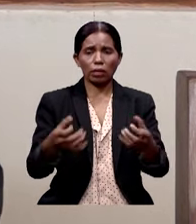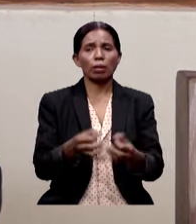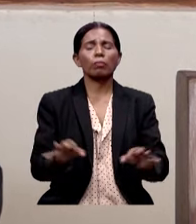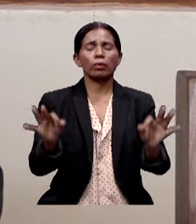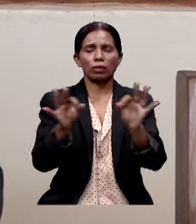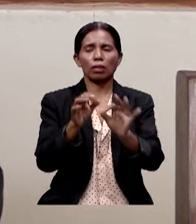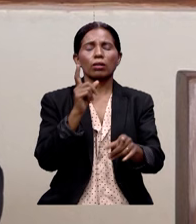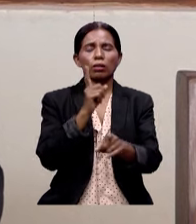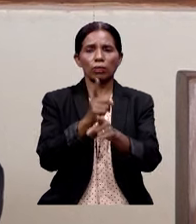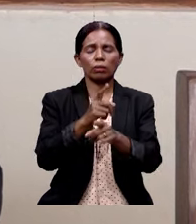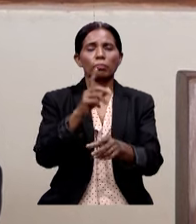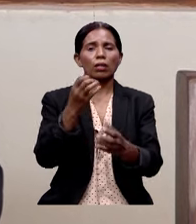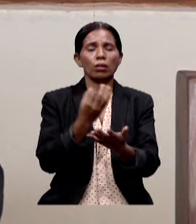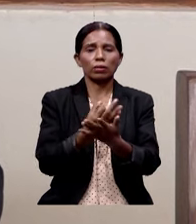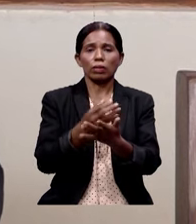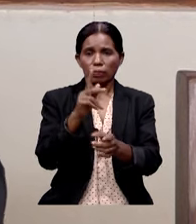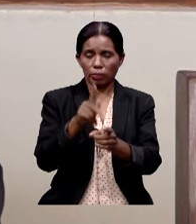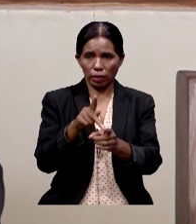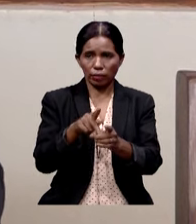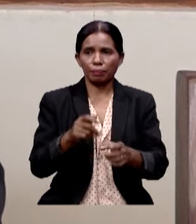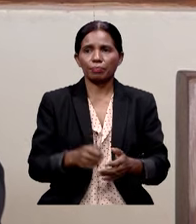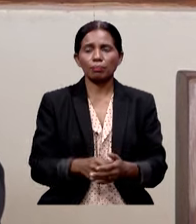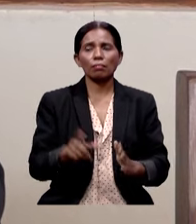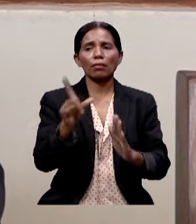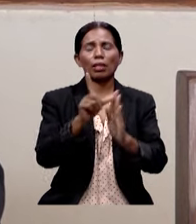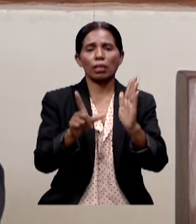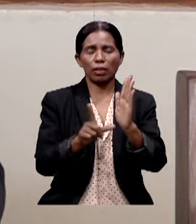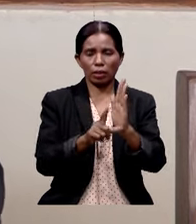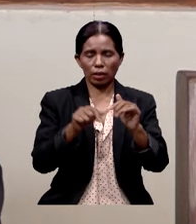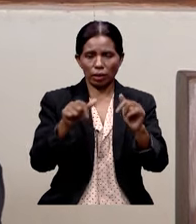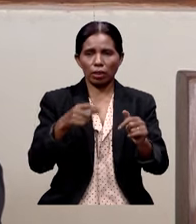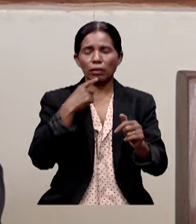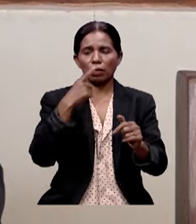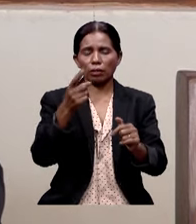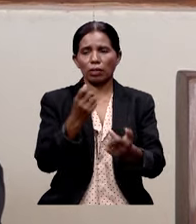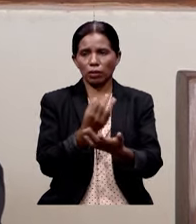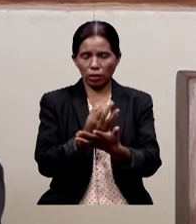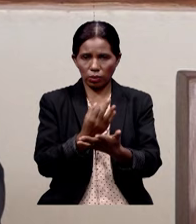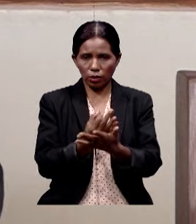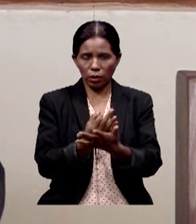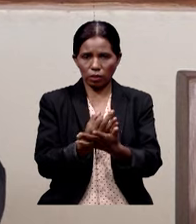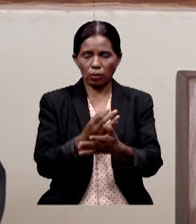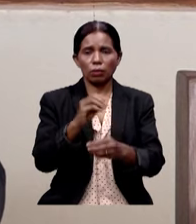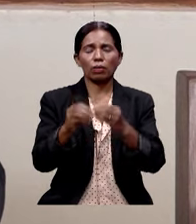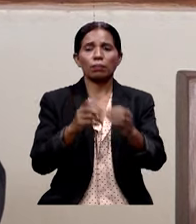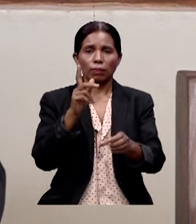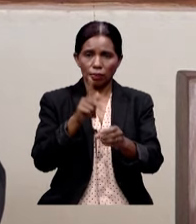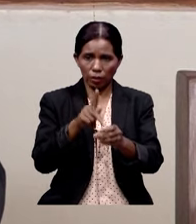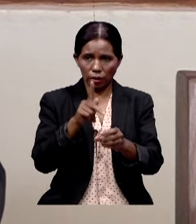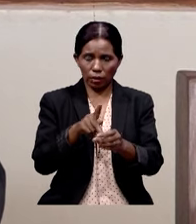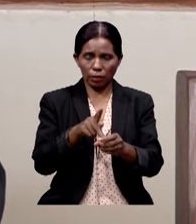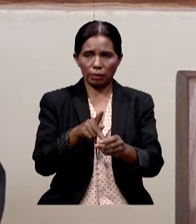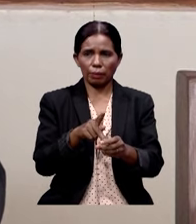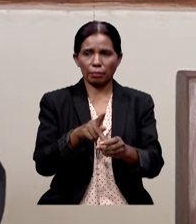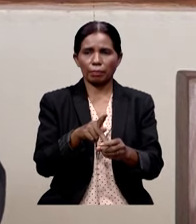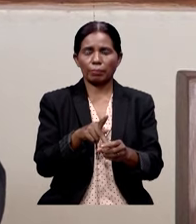va fundo petrolífero e lei da né atudian kata dia fundo petrolífero né né